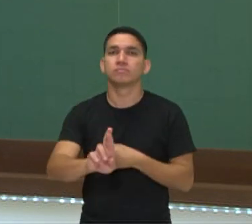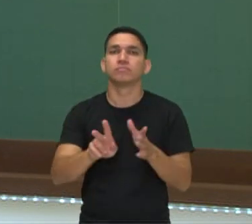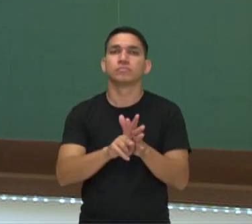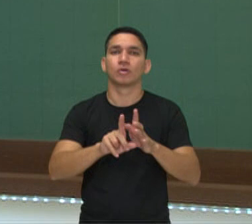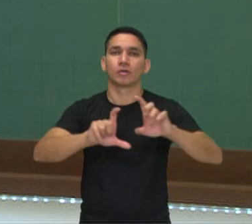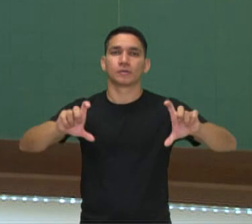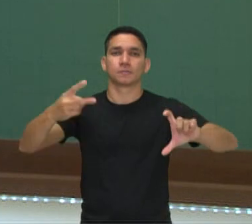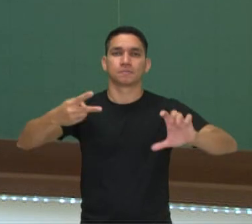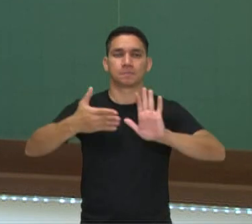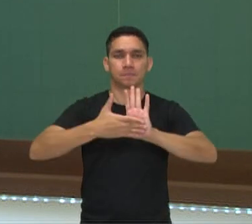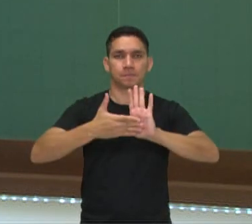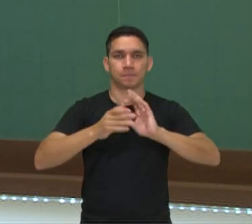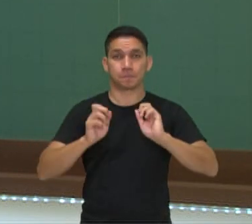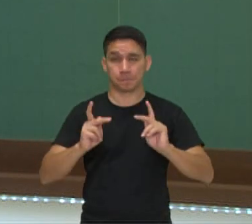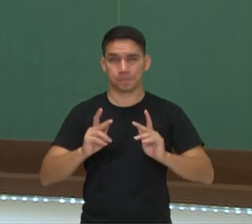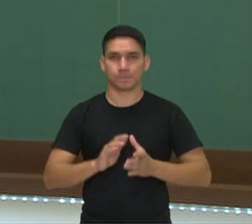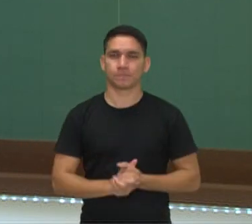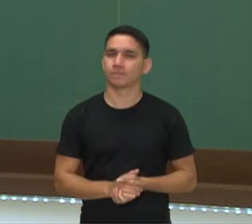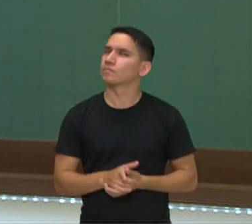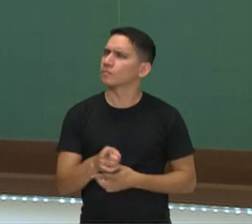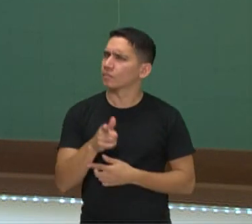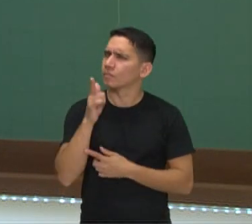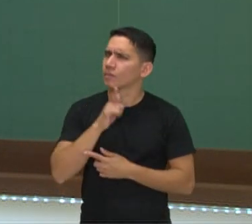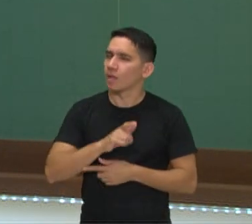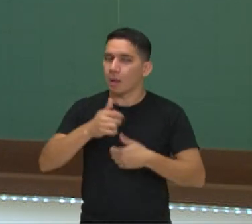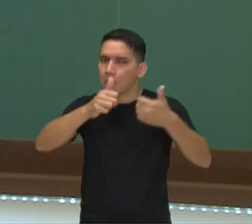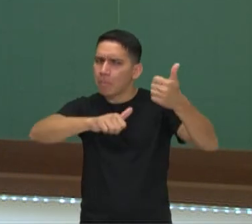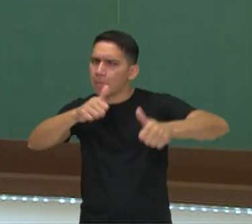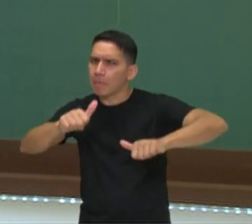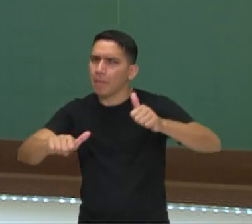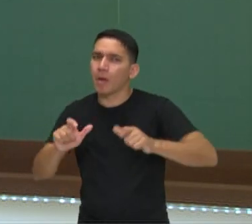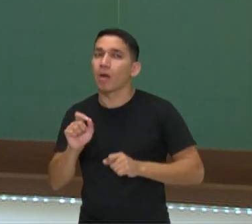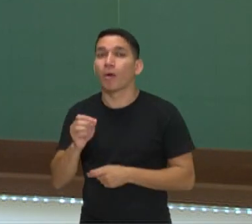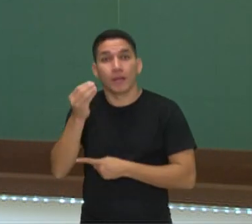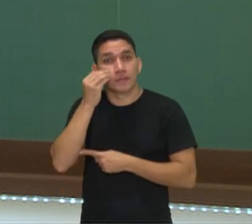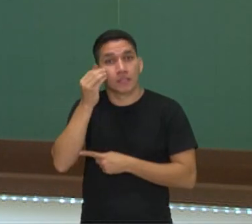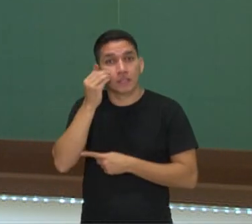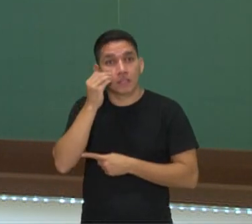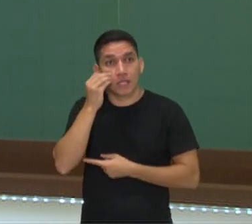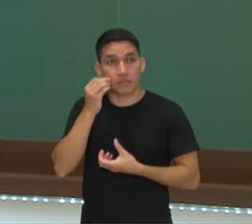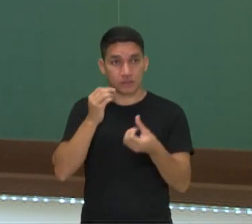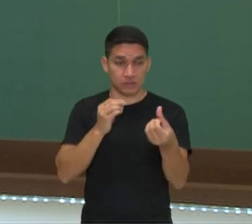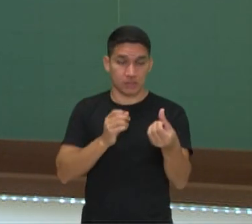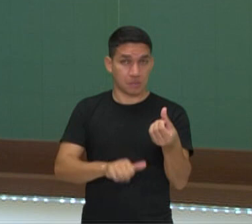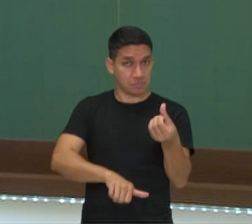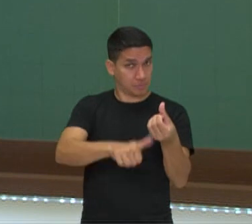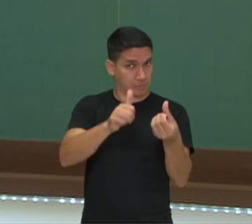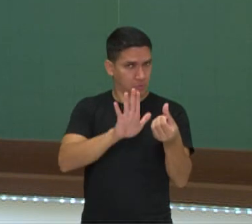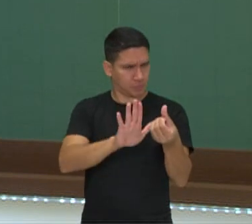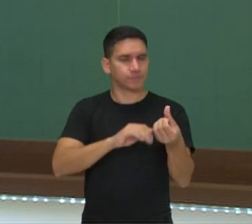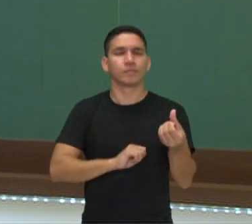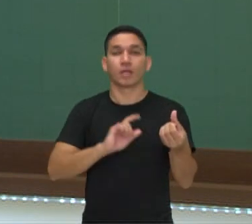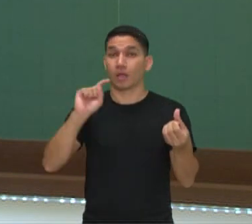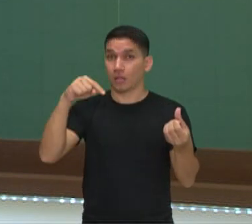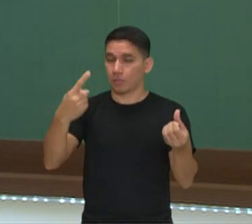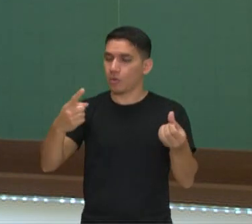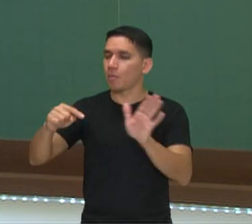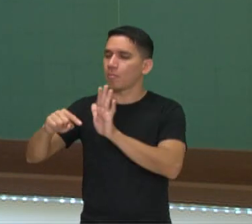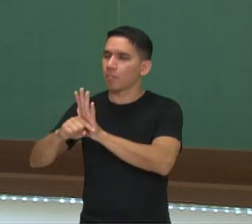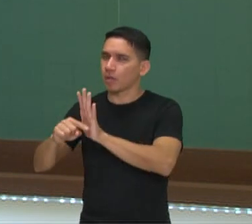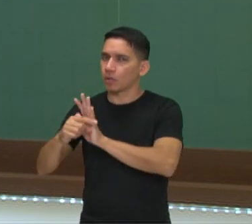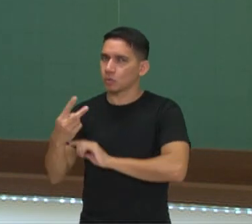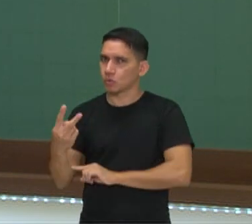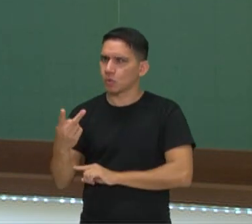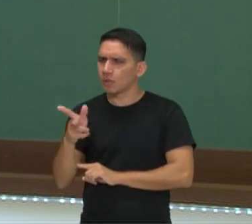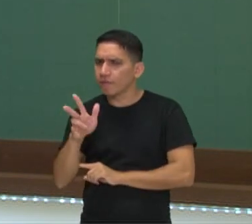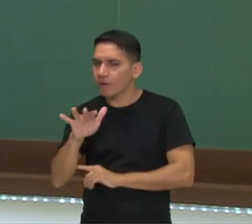foi proposta, ok? Você pode, inclusive, verificar. Testa o 6 primeiro e depois testa o menos 2.